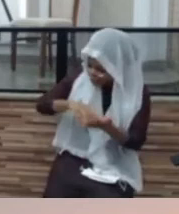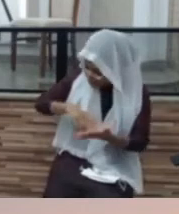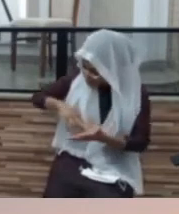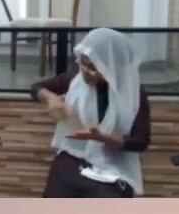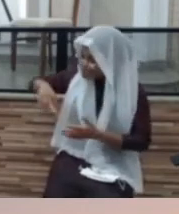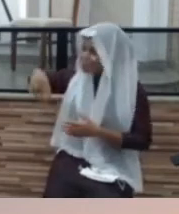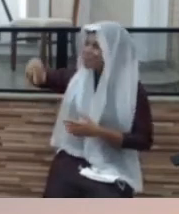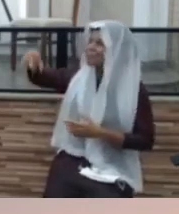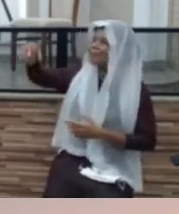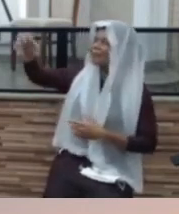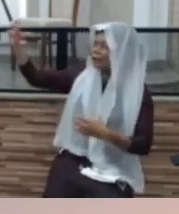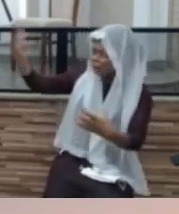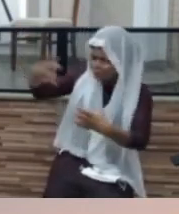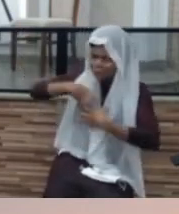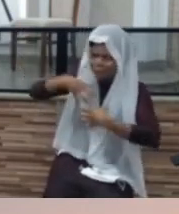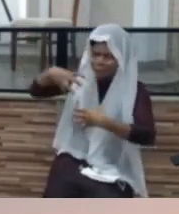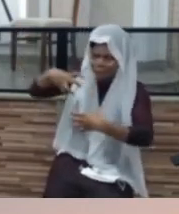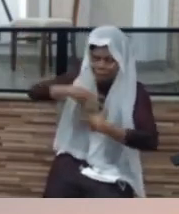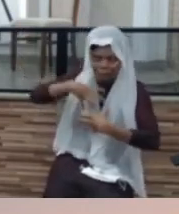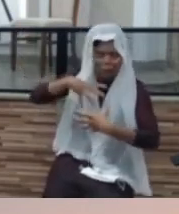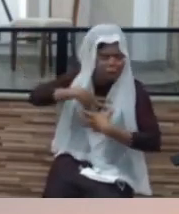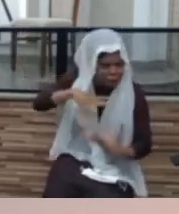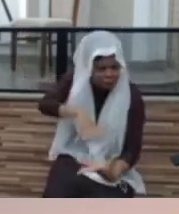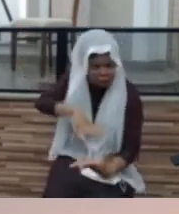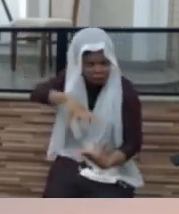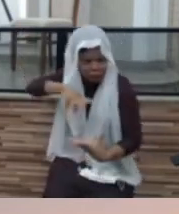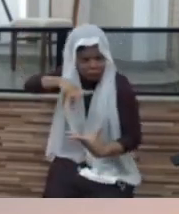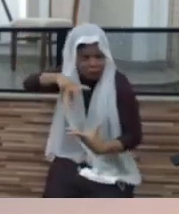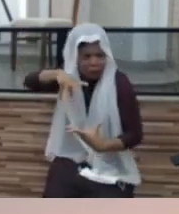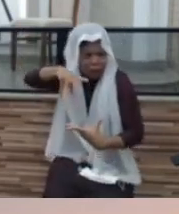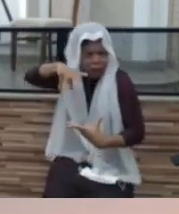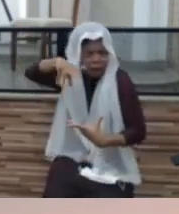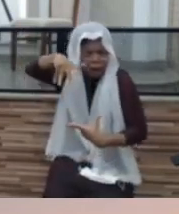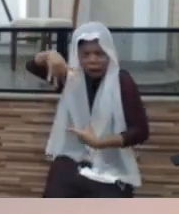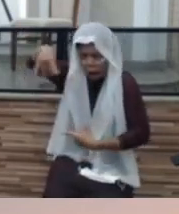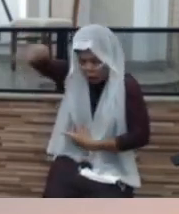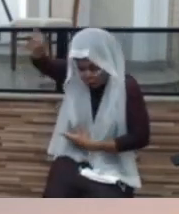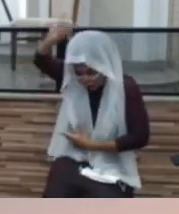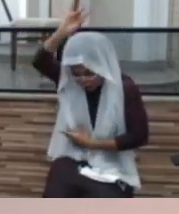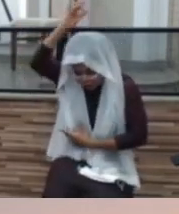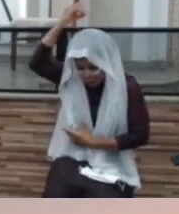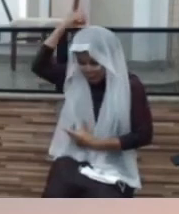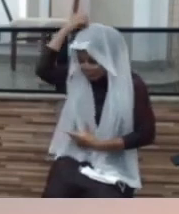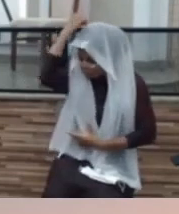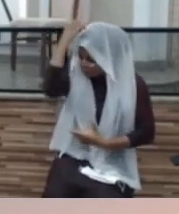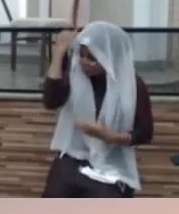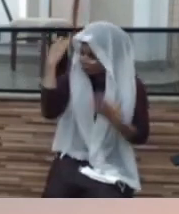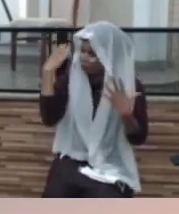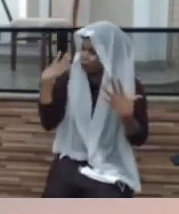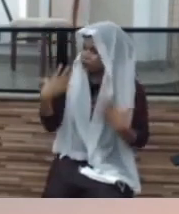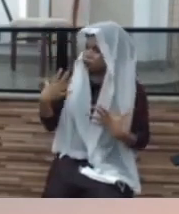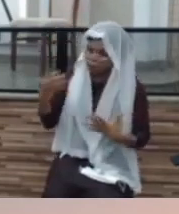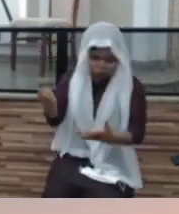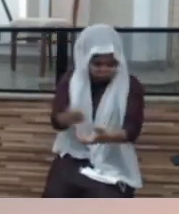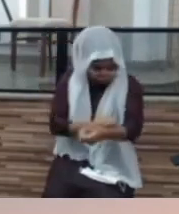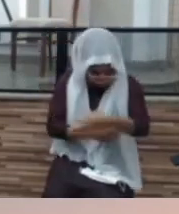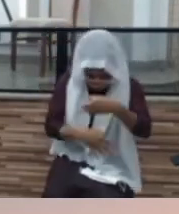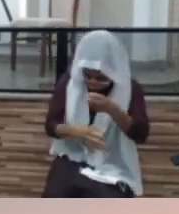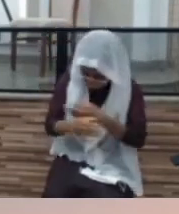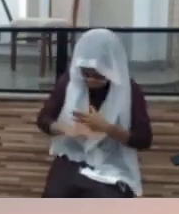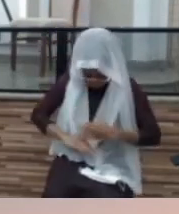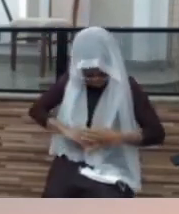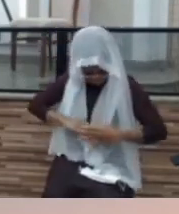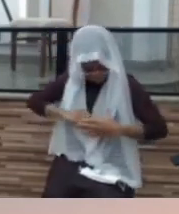aqui, sentimos Ele, né, irmão? Quantos estão aqui dentro e já sentiram a glória de Deus aqui hoje? Quantos estão aqui dentro e já